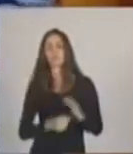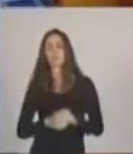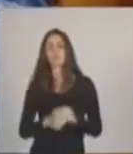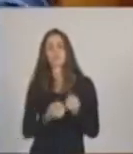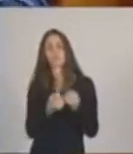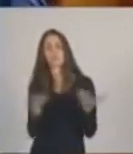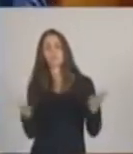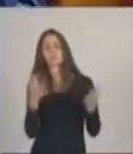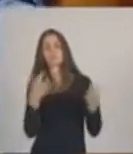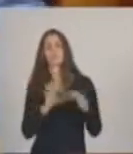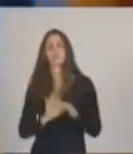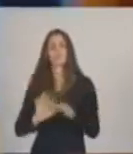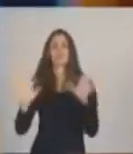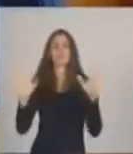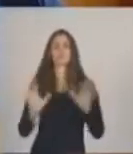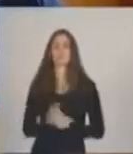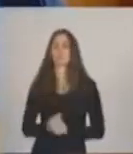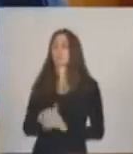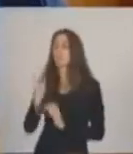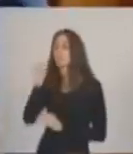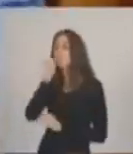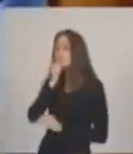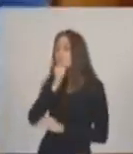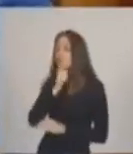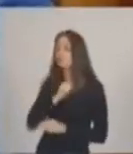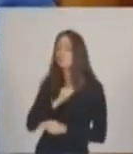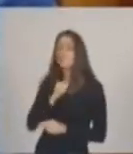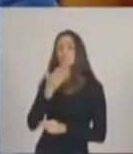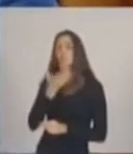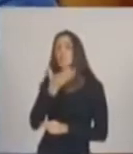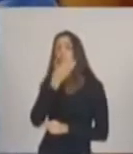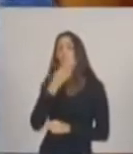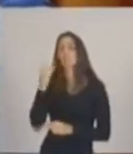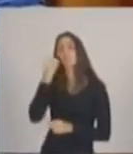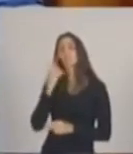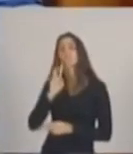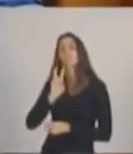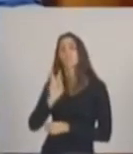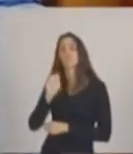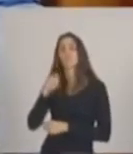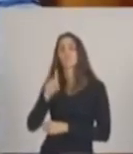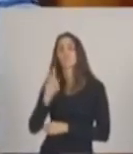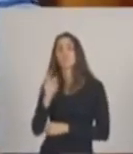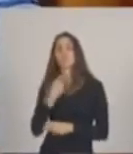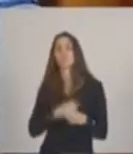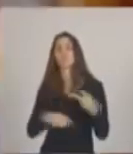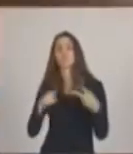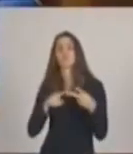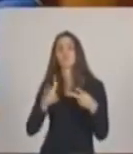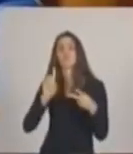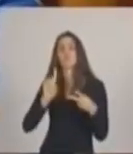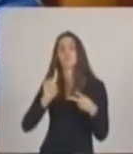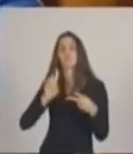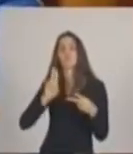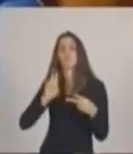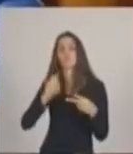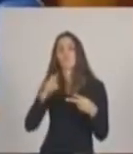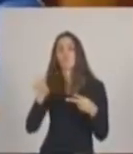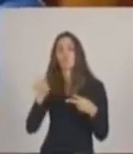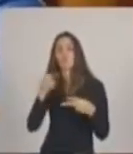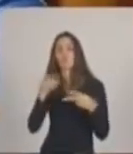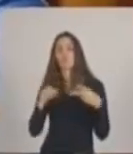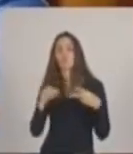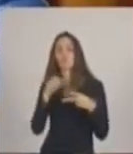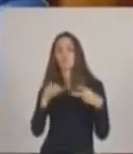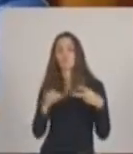Deputado. Quero discutir. Vandinho, deputado Durão. Eu gostaria de discutir, deputado. Isso. Vou posso passar primeiro, Durão, ao deputado Vandinho?